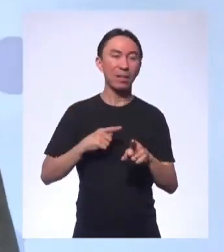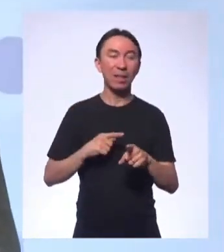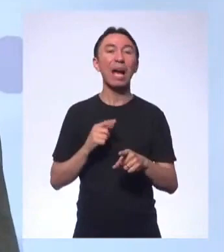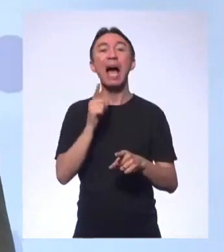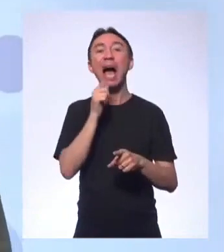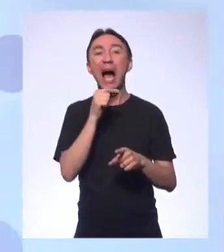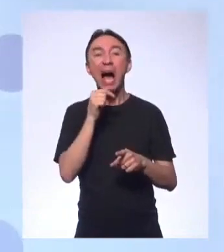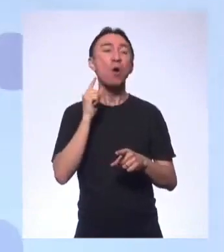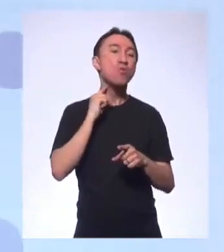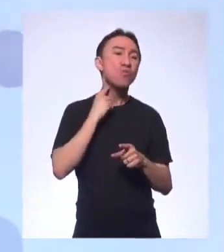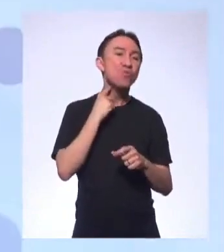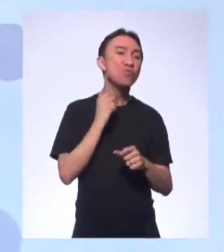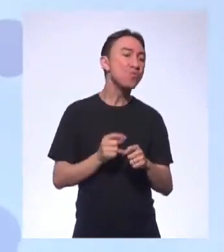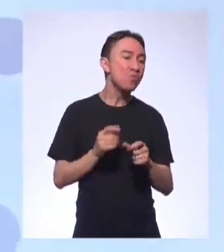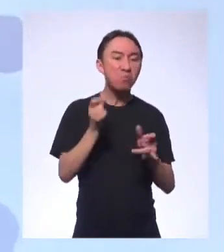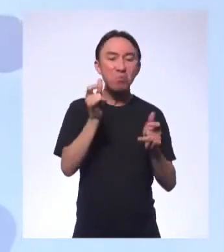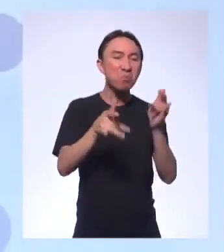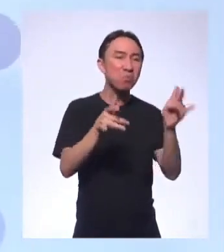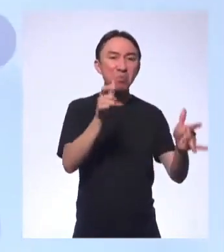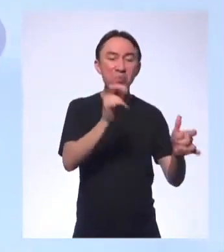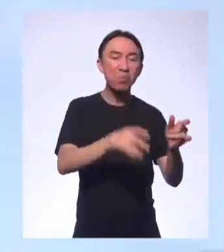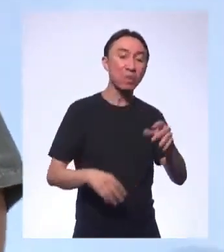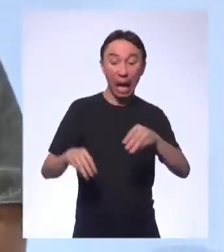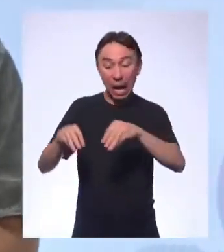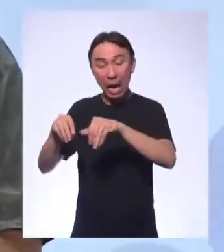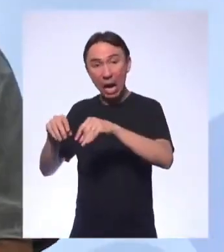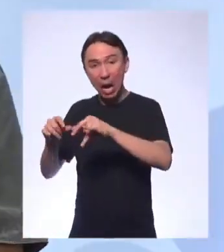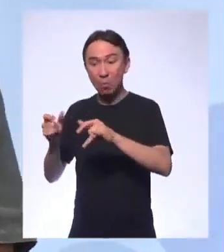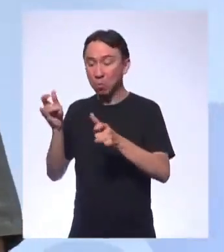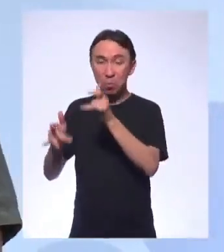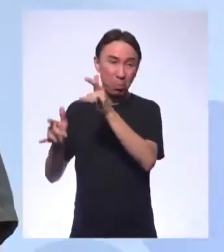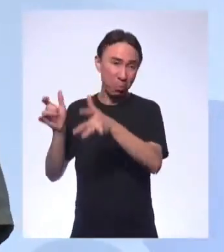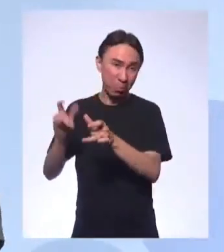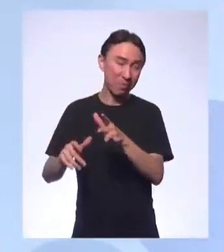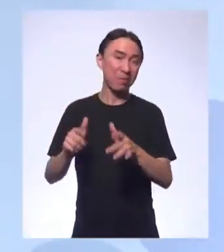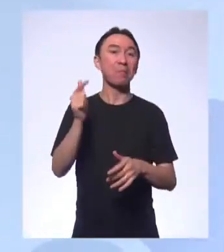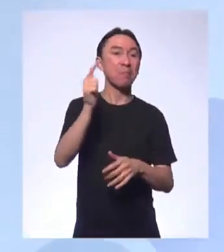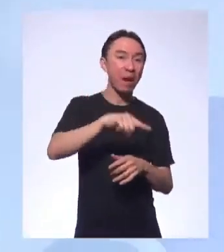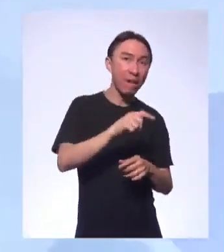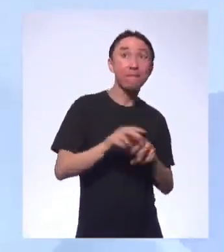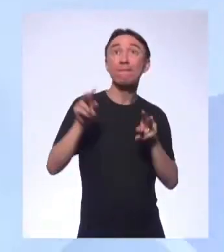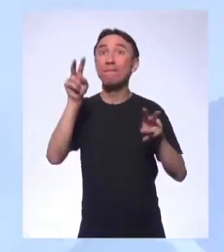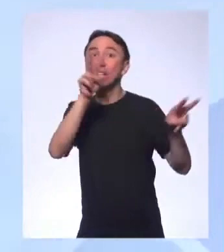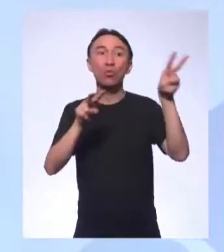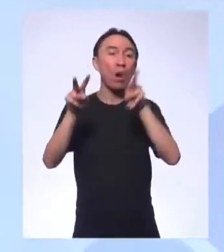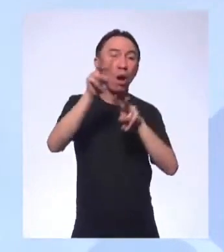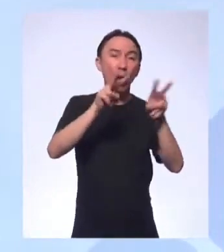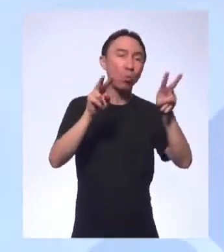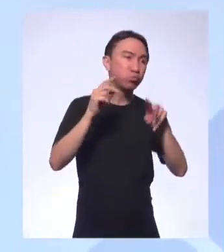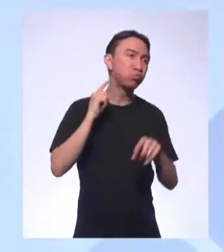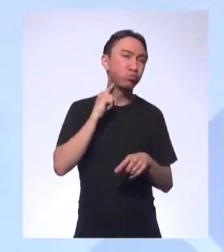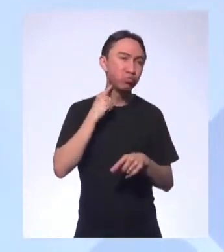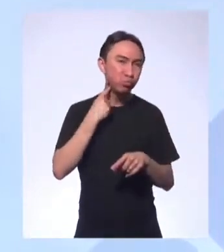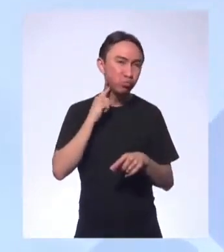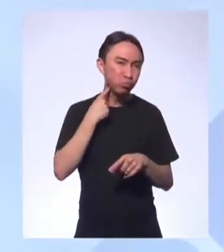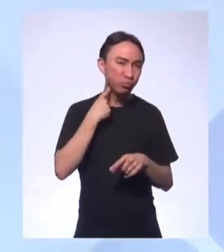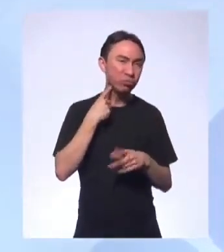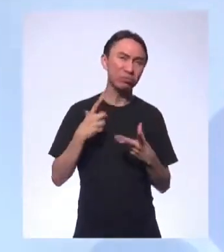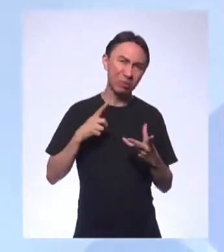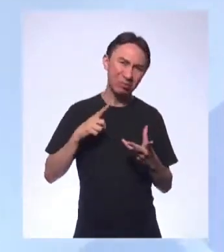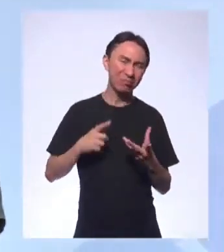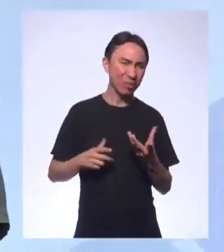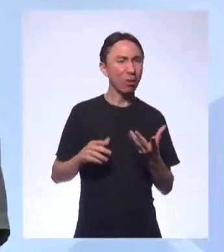do solo, a poluição visual e assim sucessivamente. Então, nós temos aí alguns tipos de